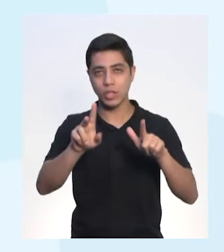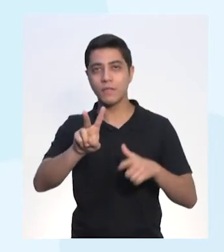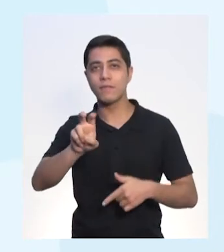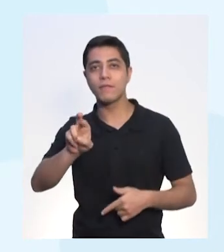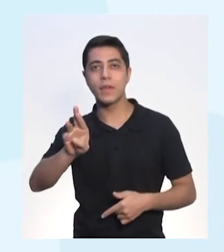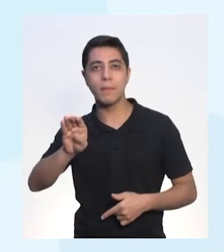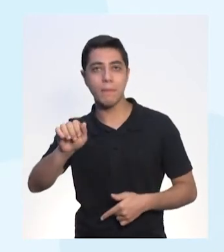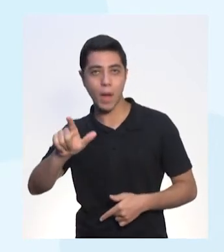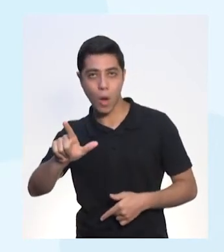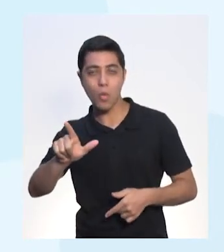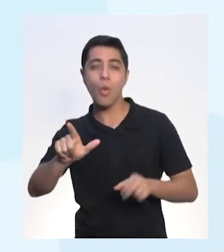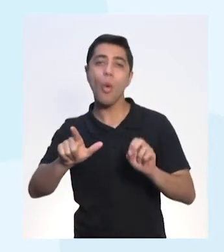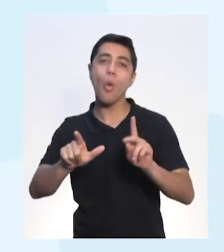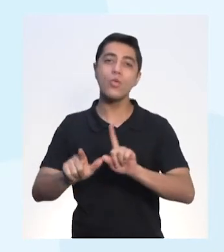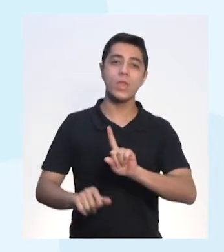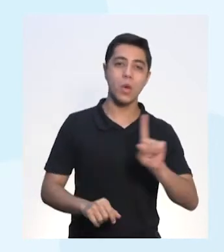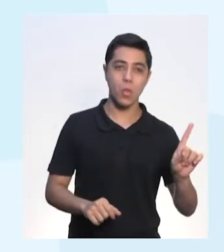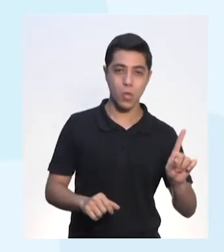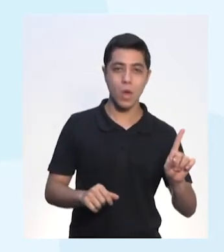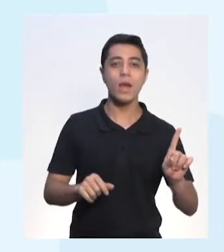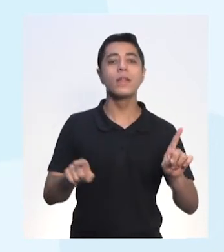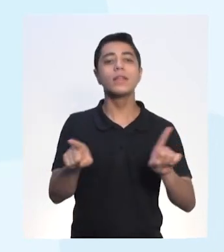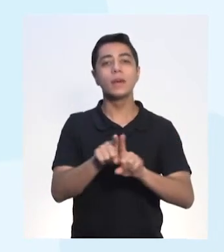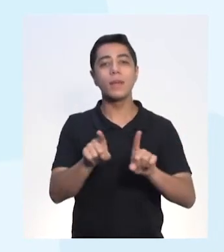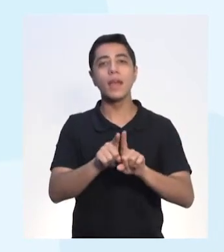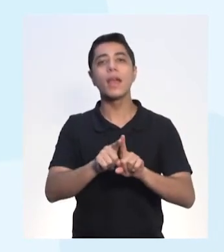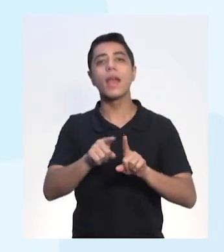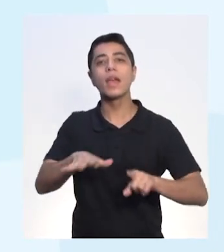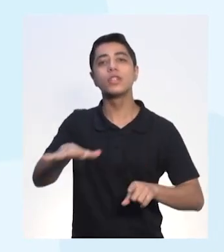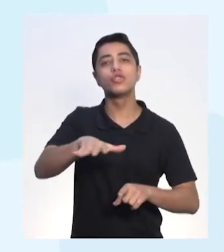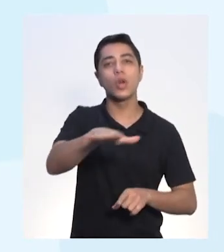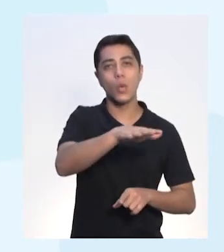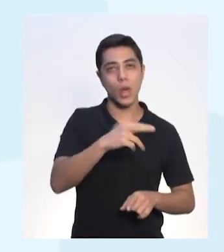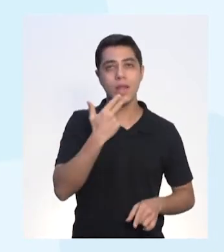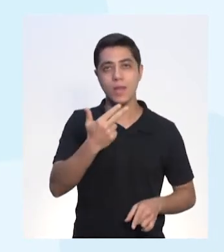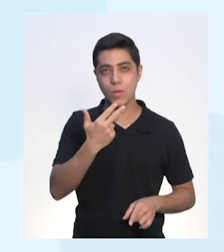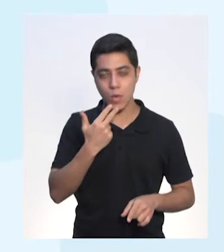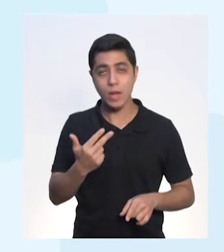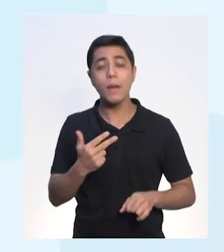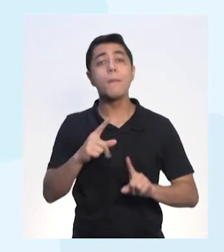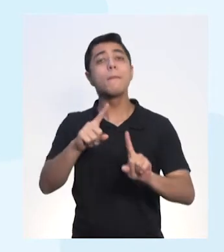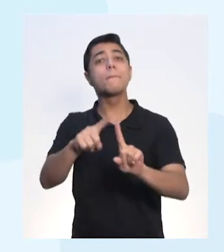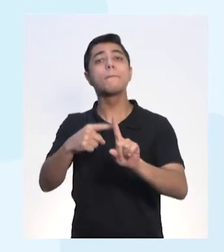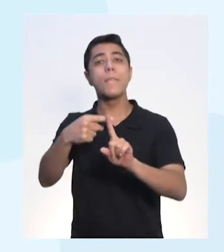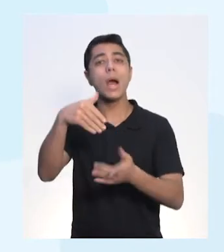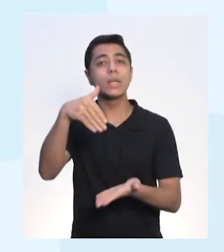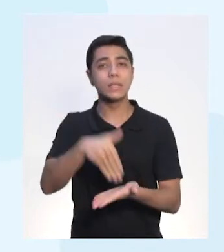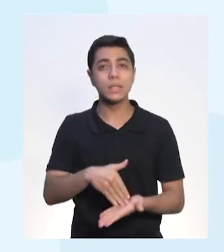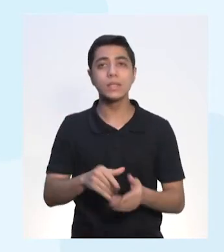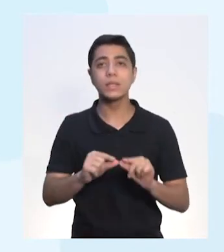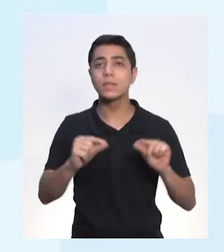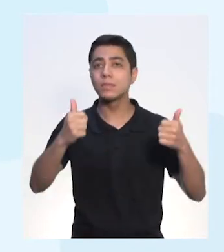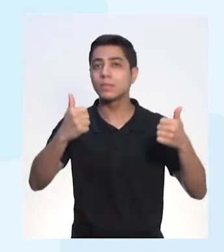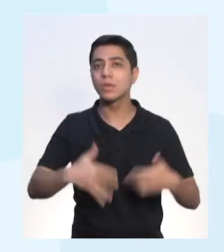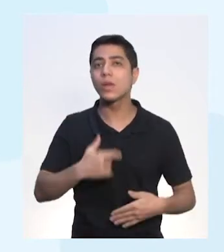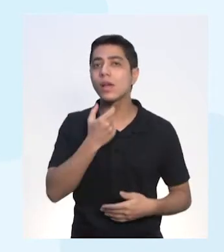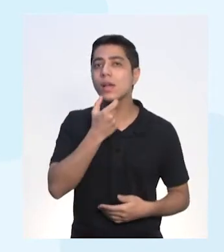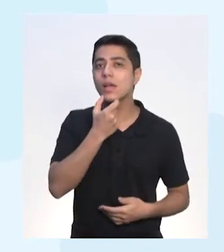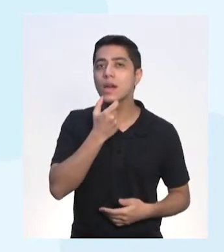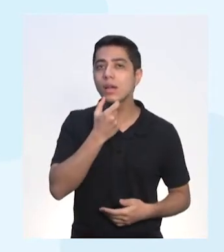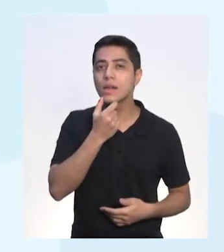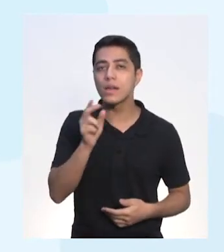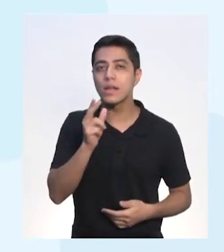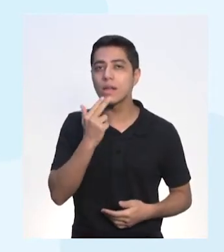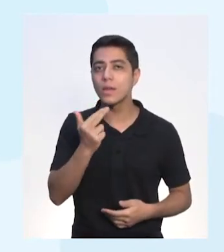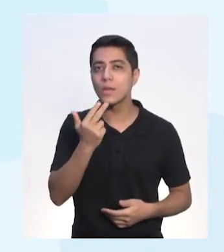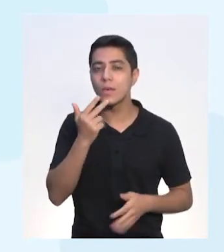de textos visuais utilizando a língua inglesa. Agora vamos começar pela nossa primeira interação aqui no chat. Eu quero